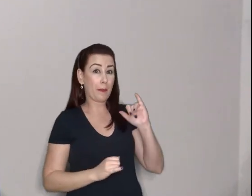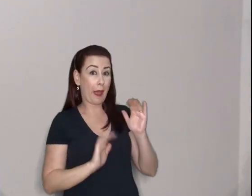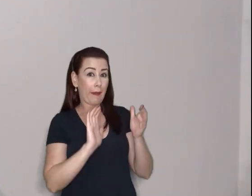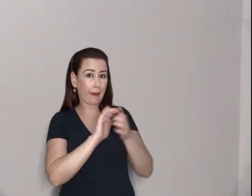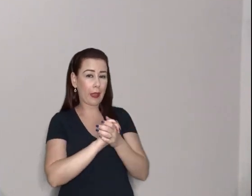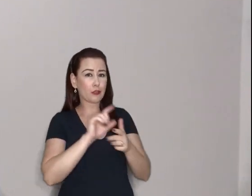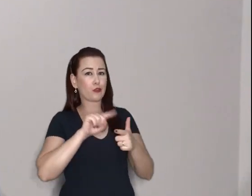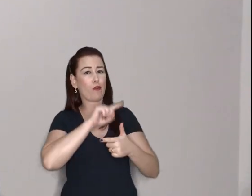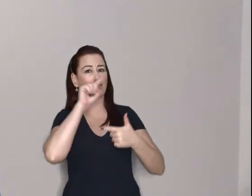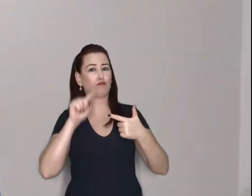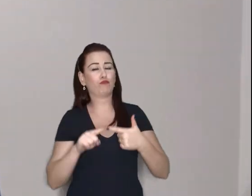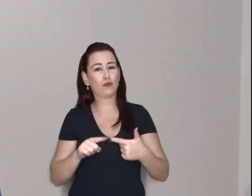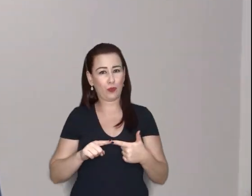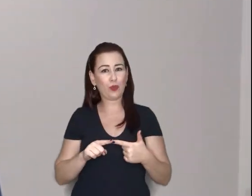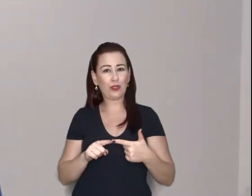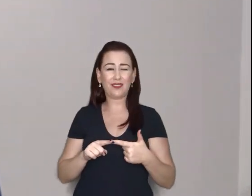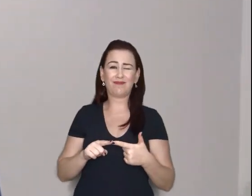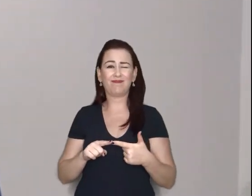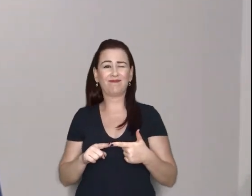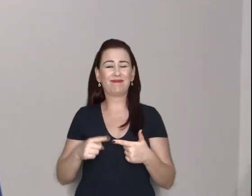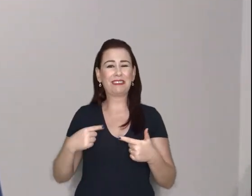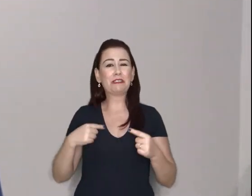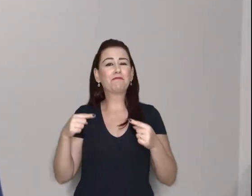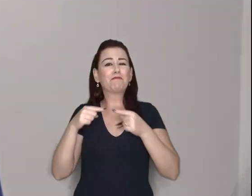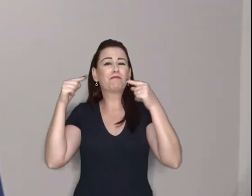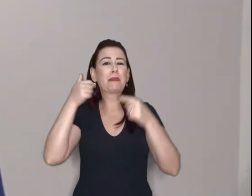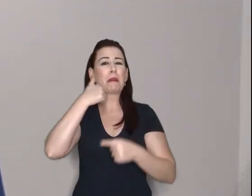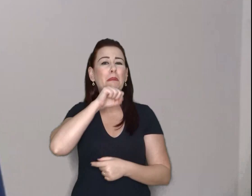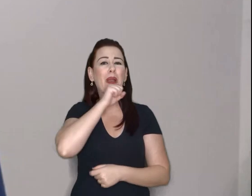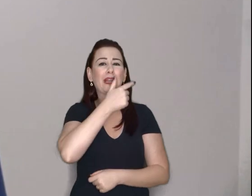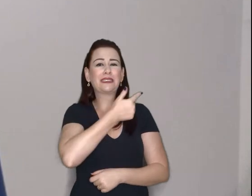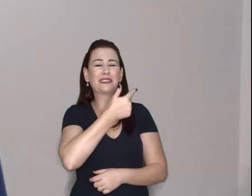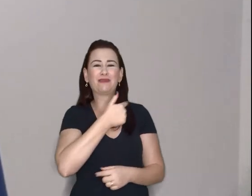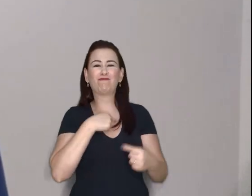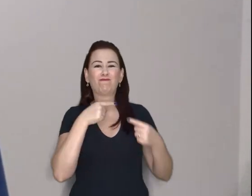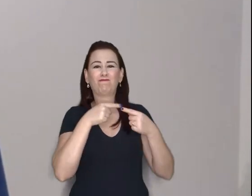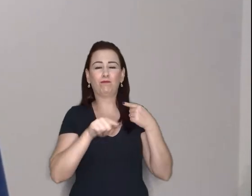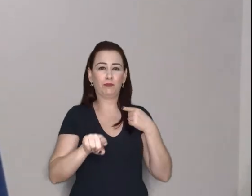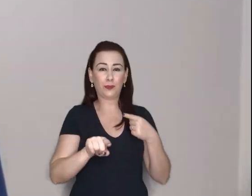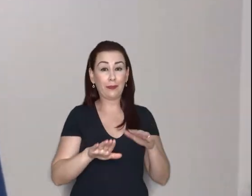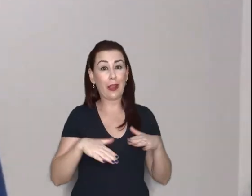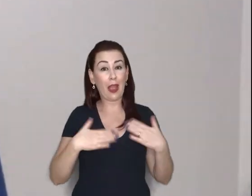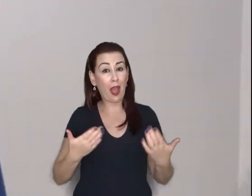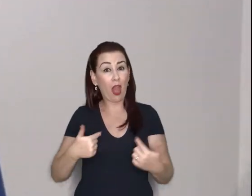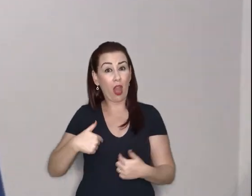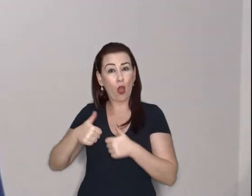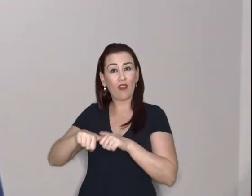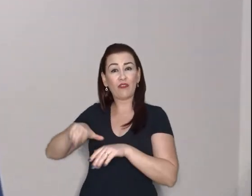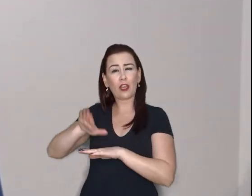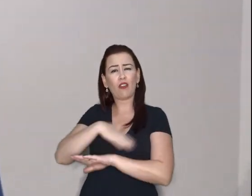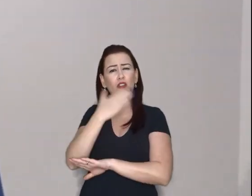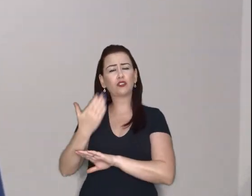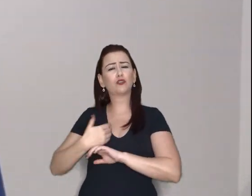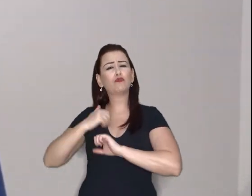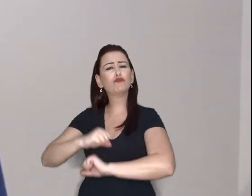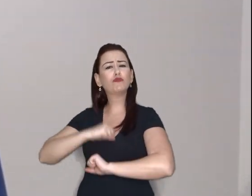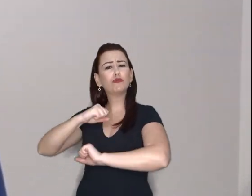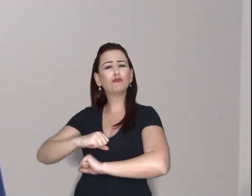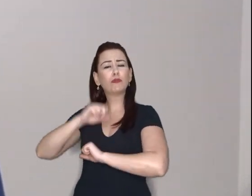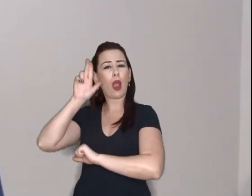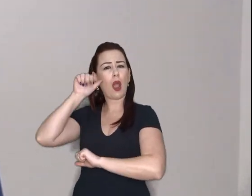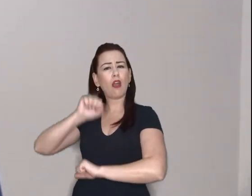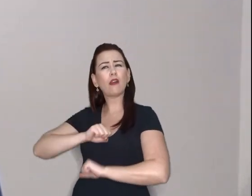duas vezes. Não me dava muito bem com a segunda madrasta e por isso passava o dia inteiro montando a cavalo no